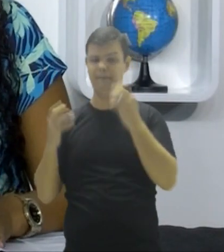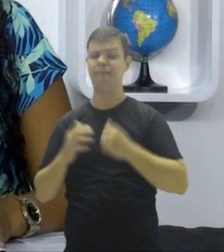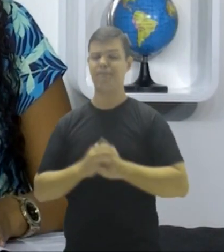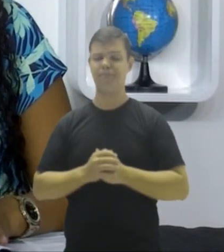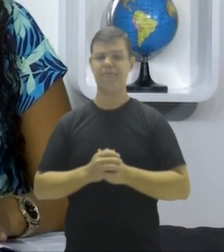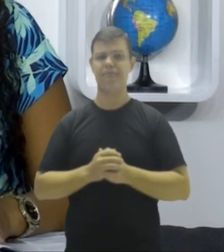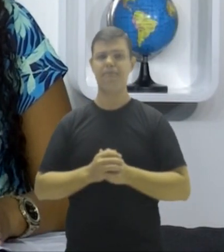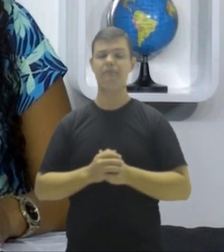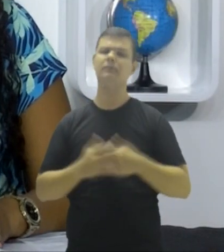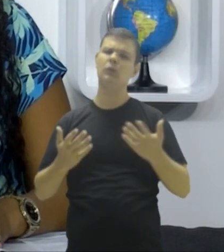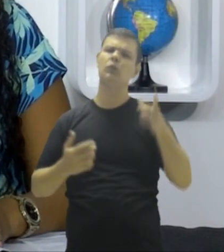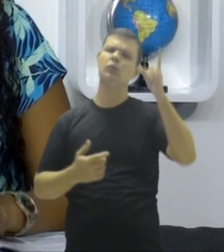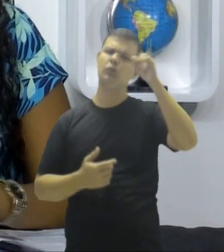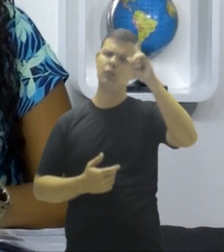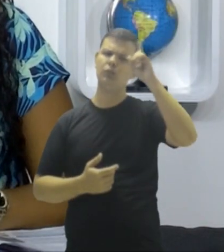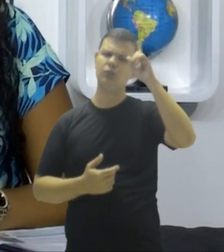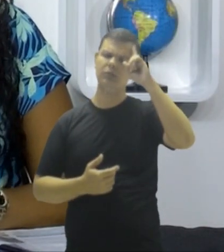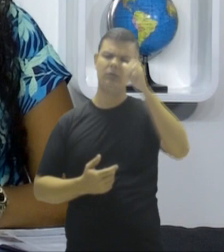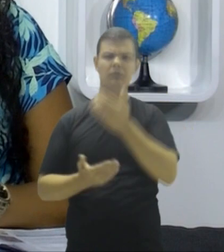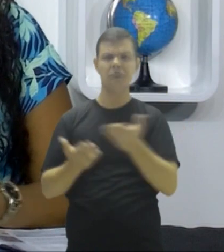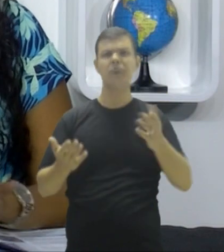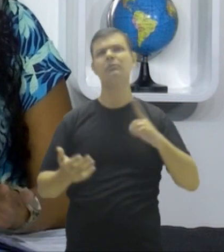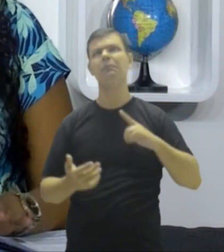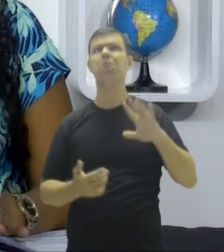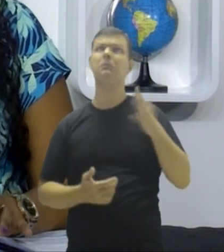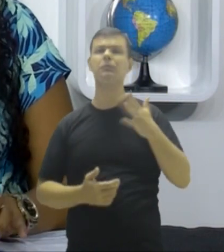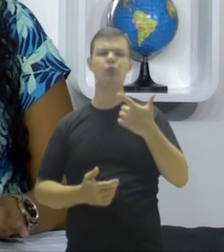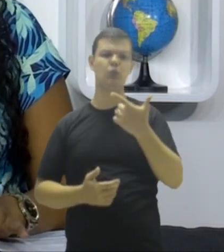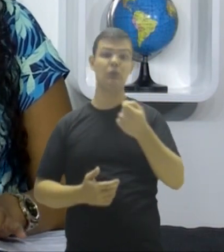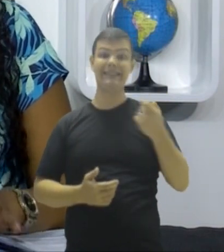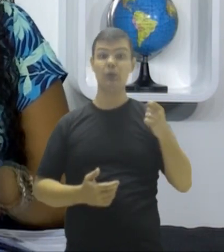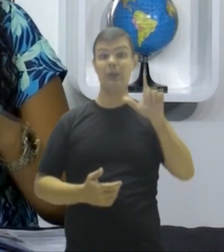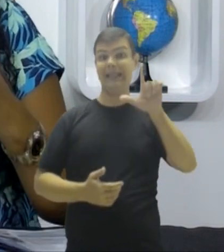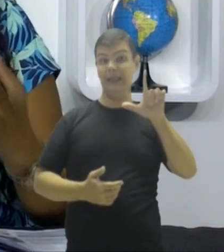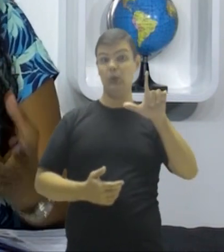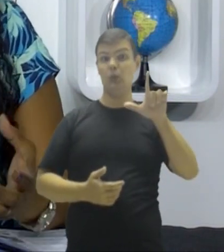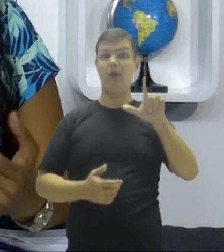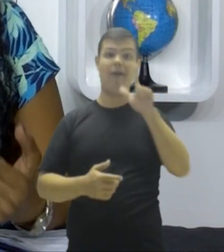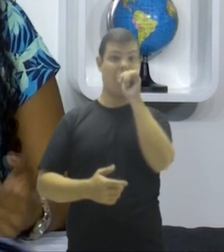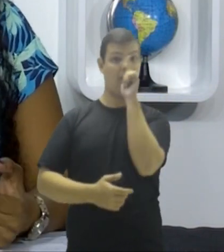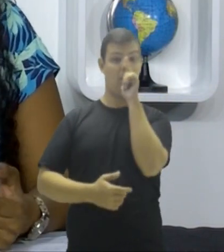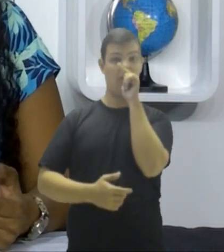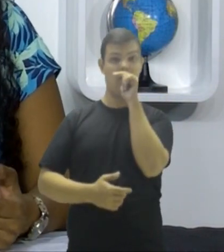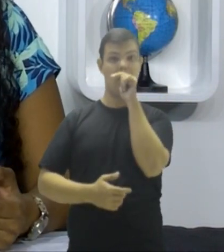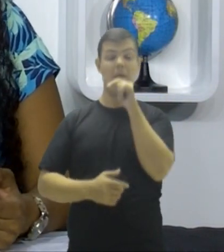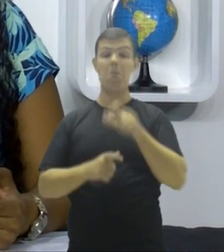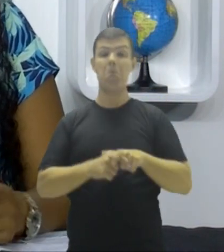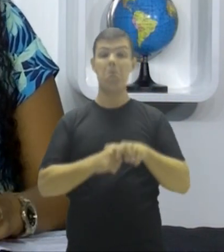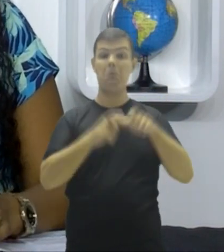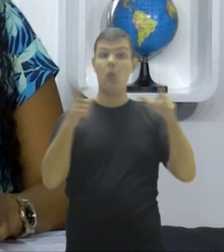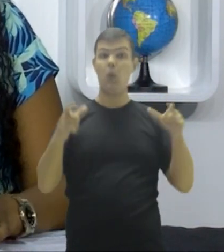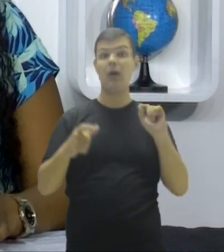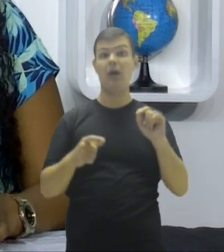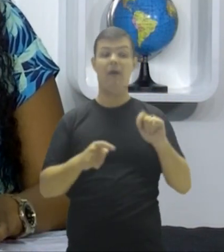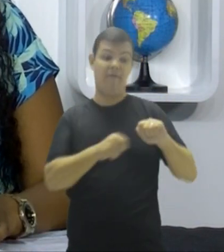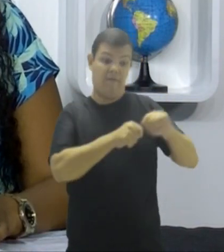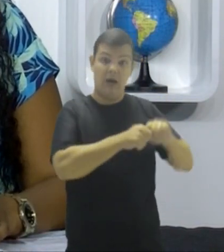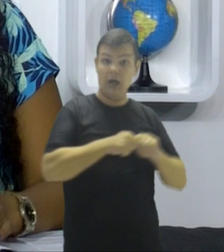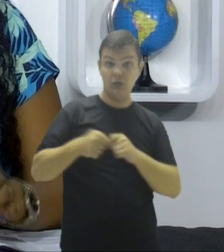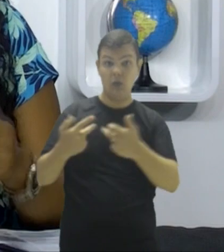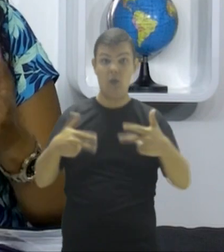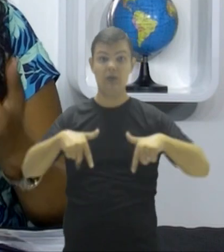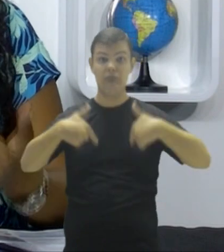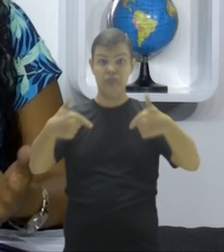nosso dia a dia, nós usamos em média aproximadamente uns 200 litros de água. A maioria das nossas atividades depende